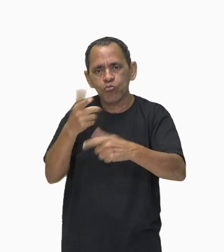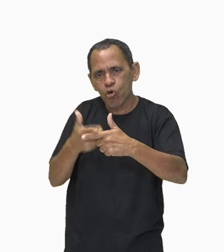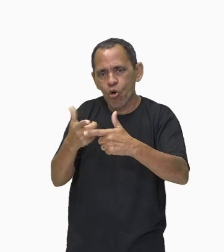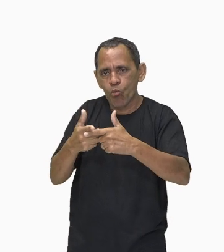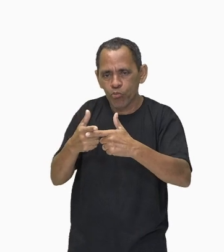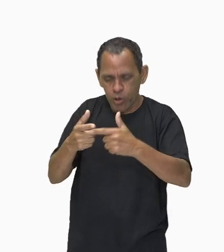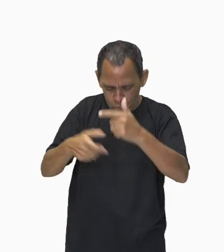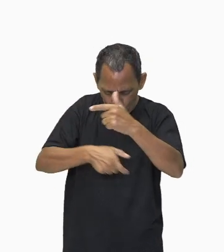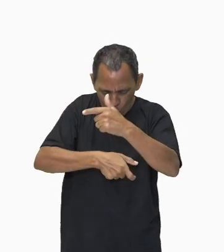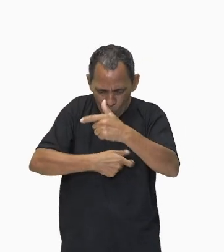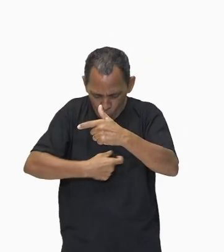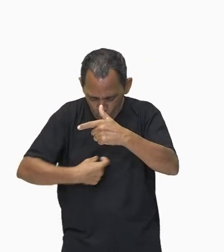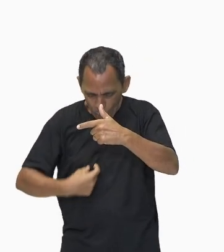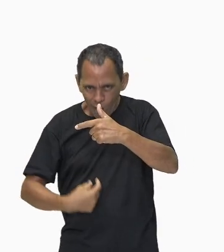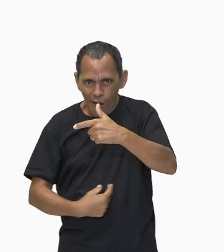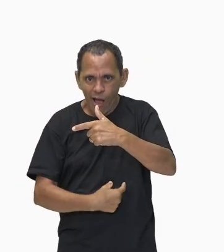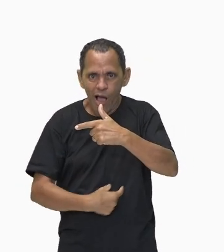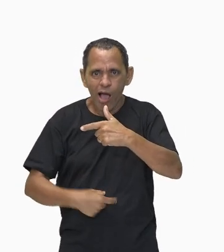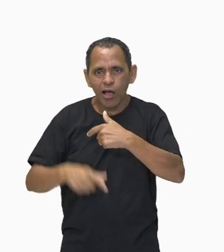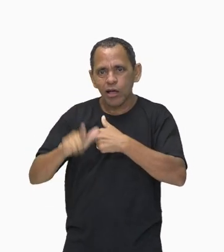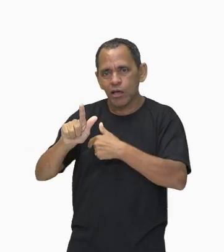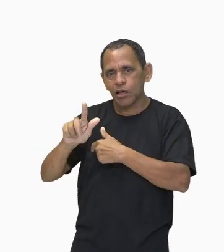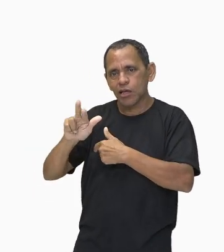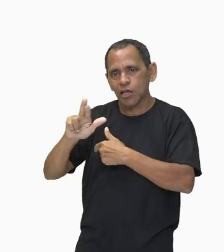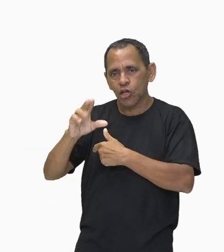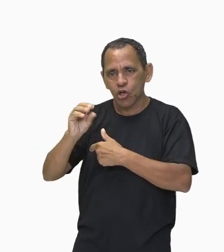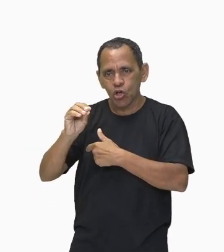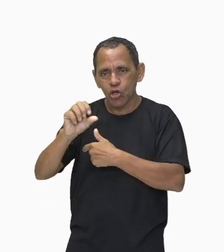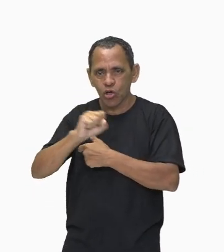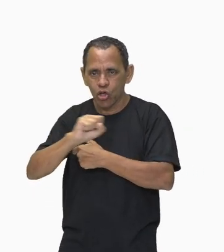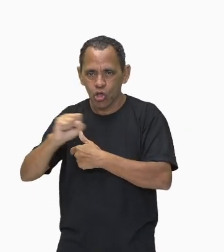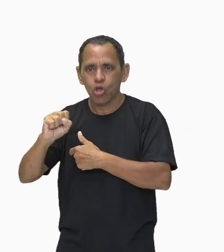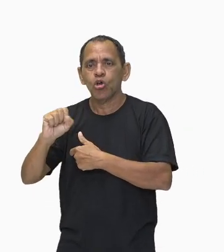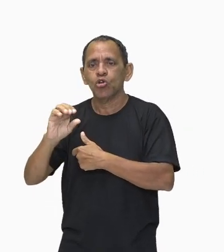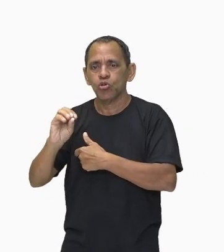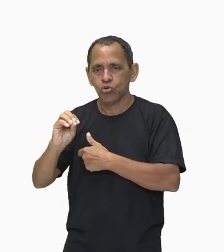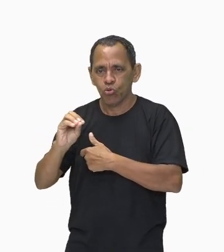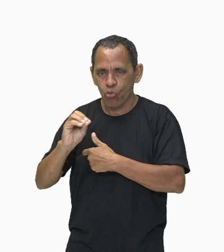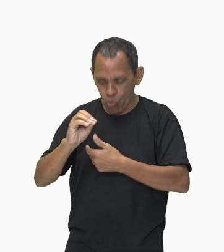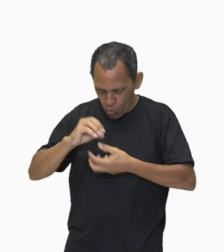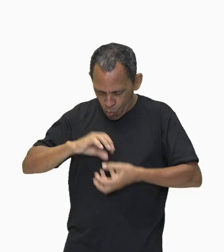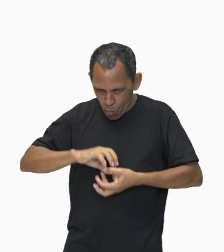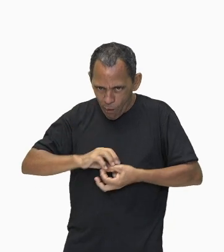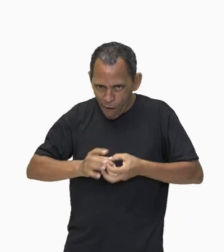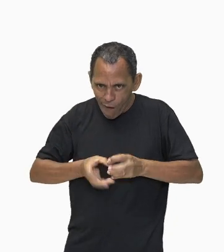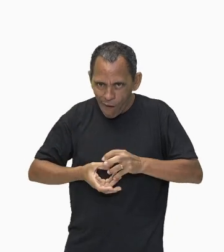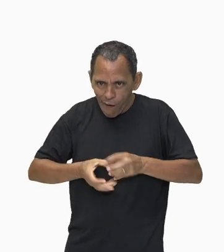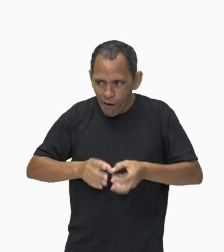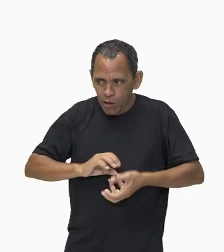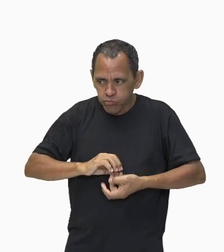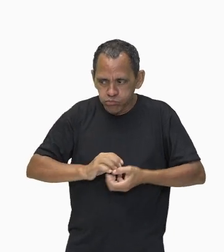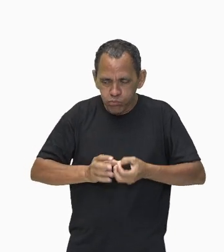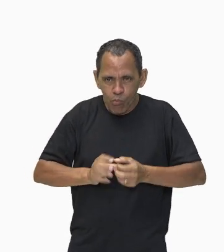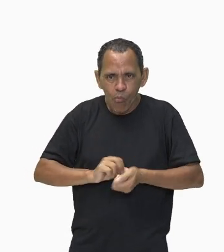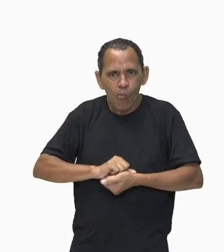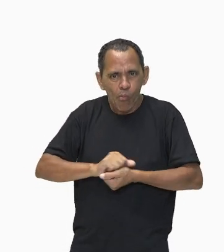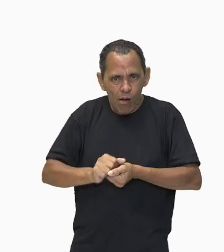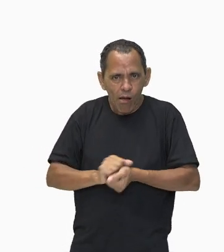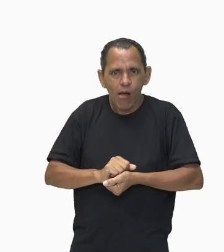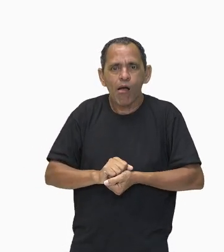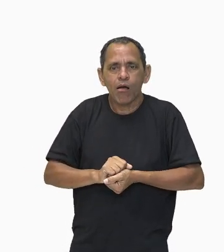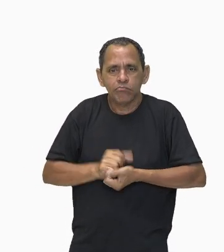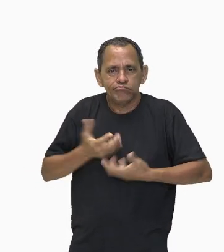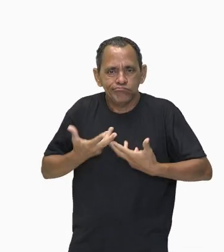onde vai acontecer a formação do bolo fecal, onde vai acontecer a absorção